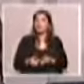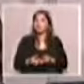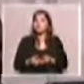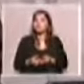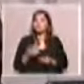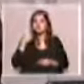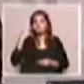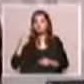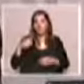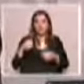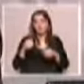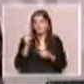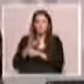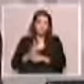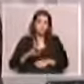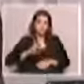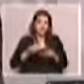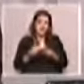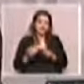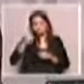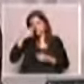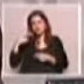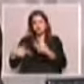e particularmente todos os outros queijos também tradicionais,